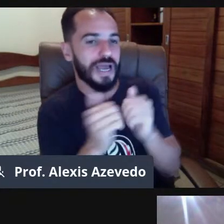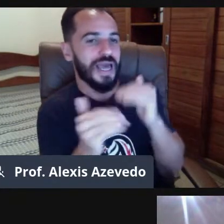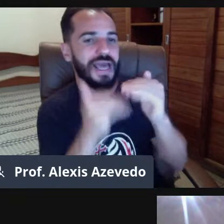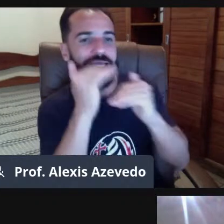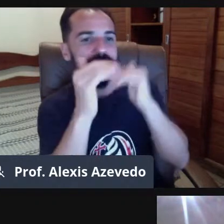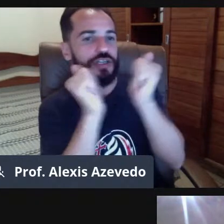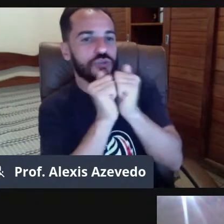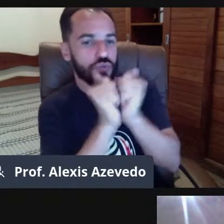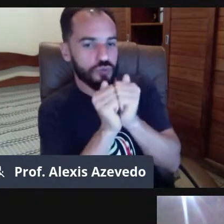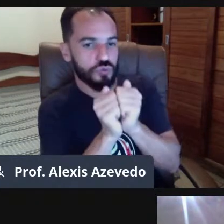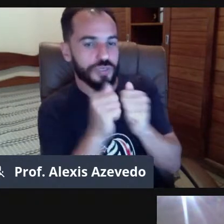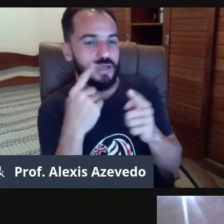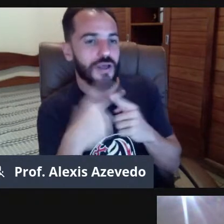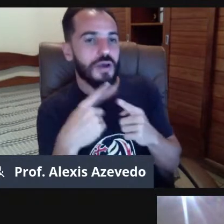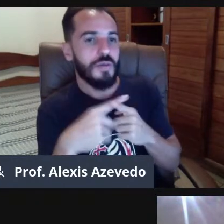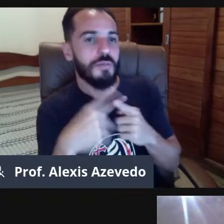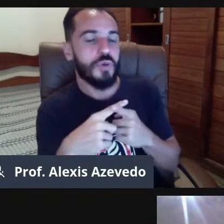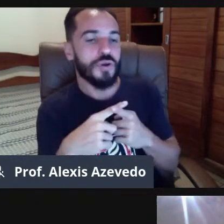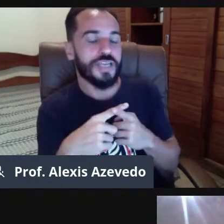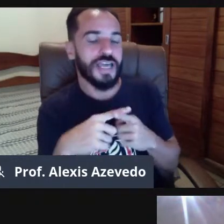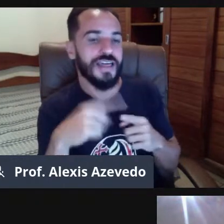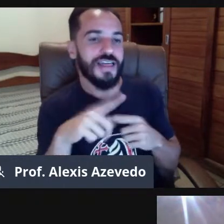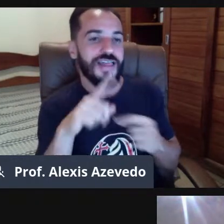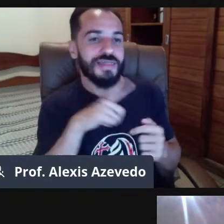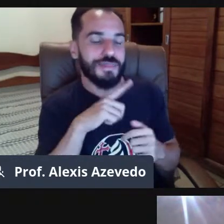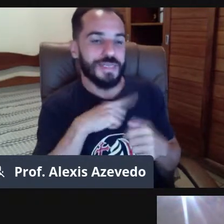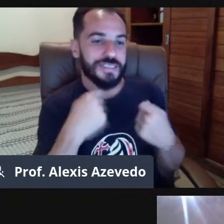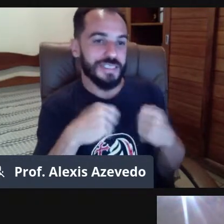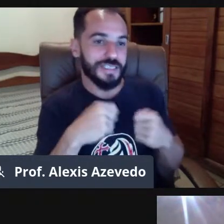pela extensão, mas também